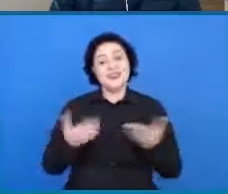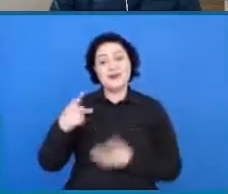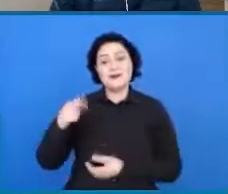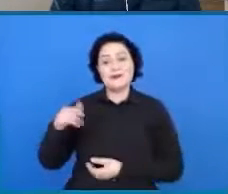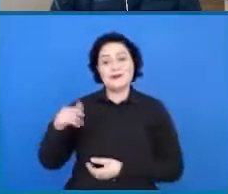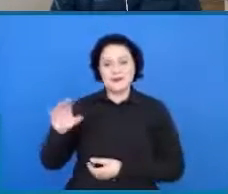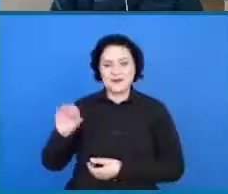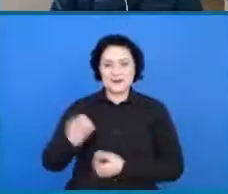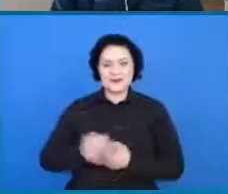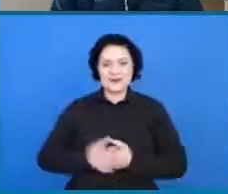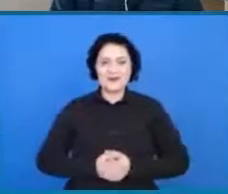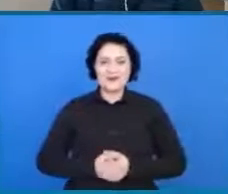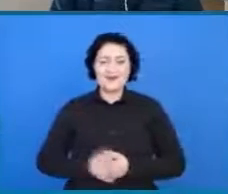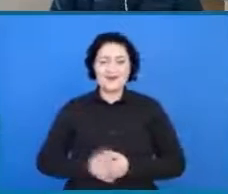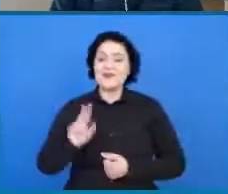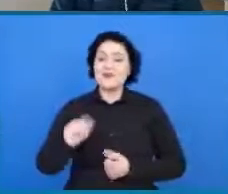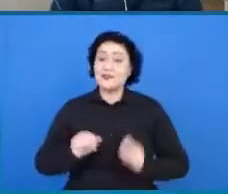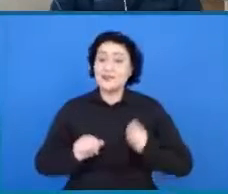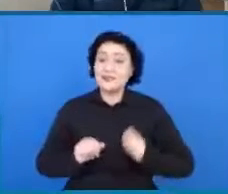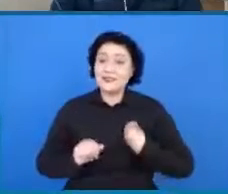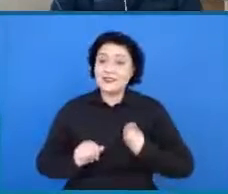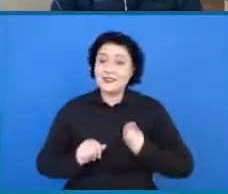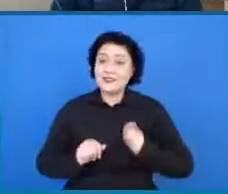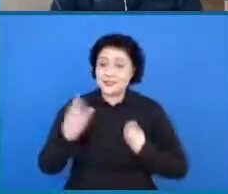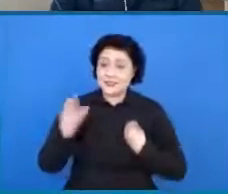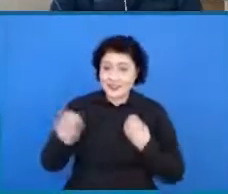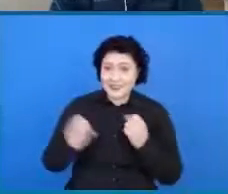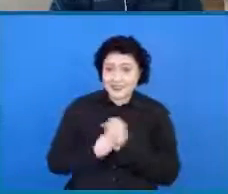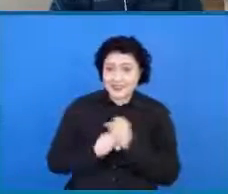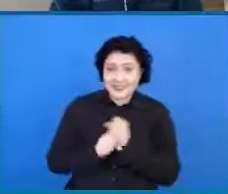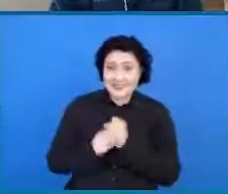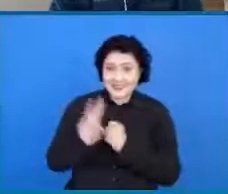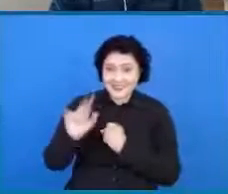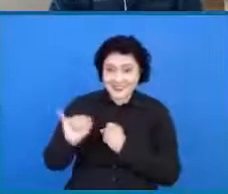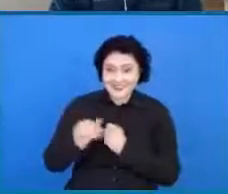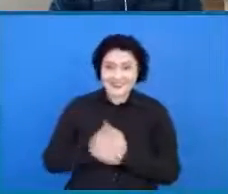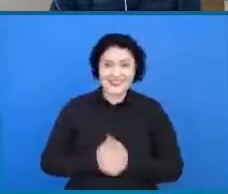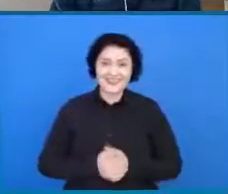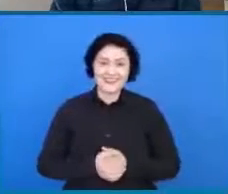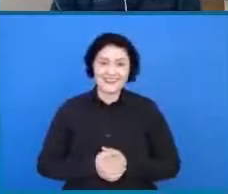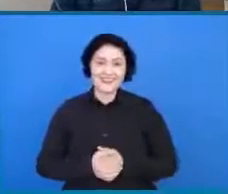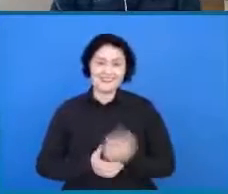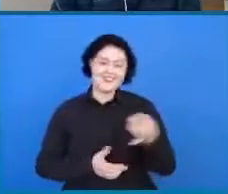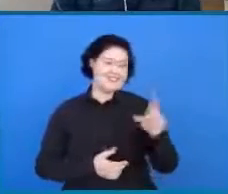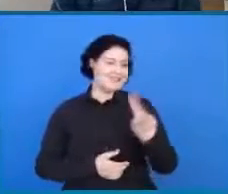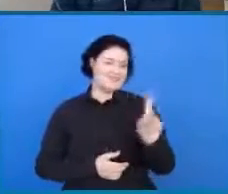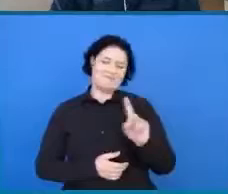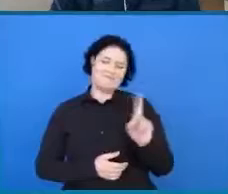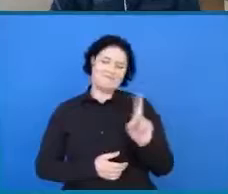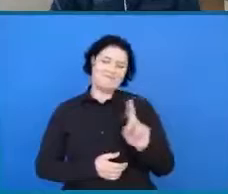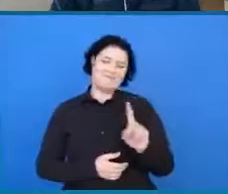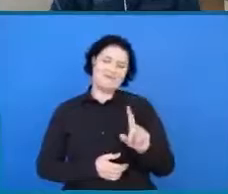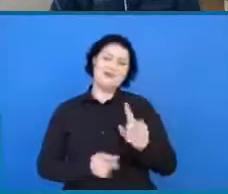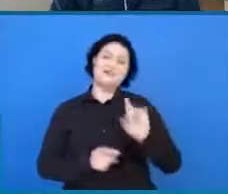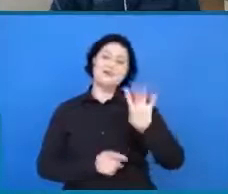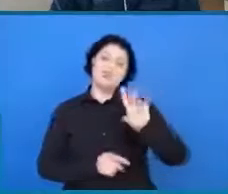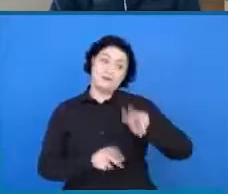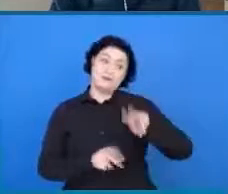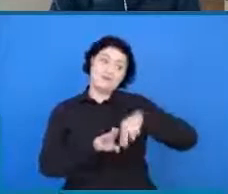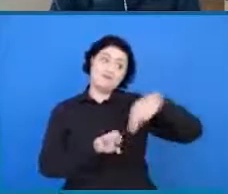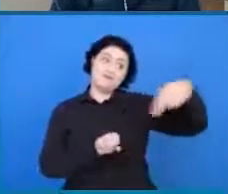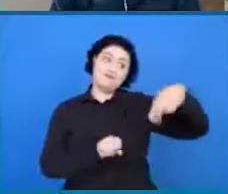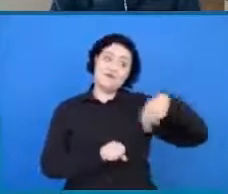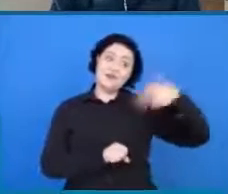Paulo Roberto você vai estar daqui a 30 anos com certeza não só lá no plano